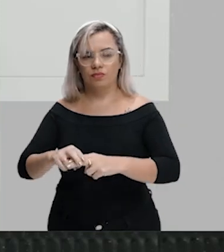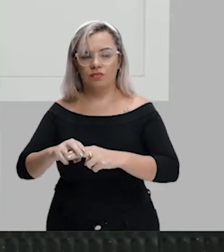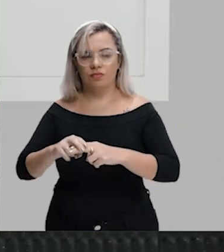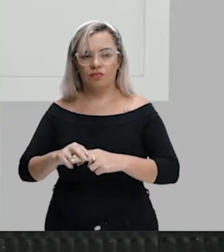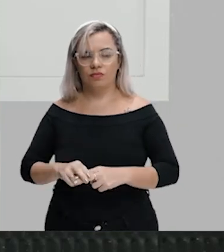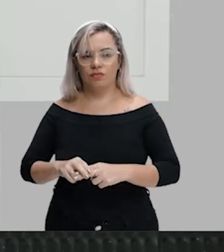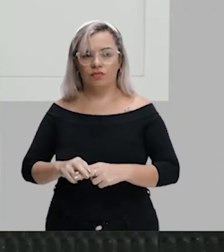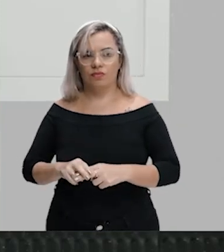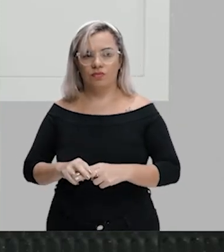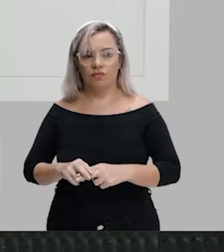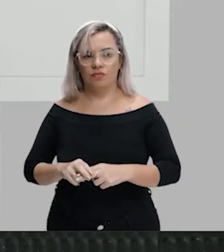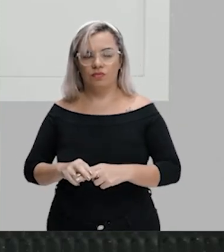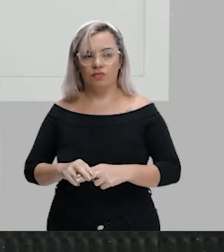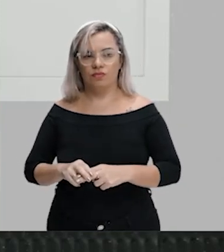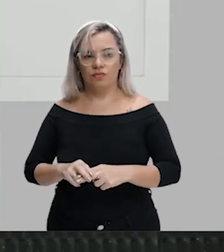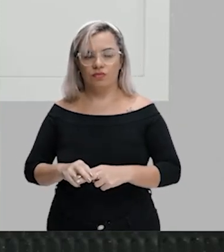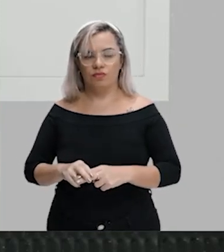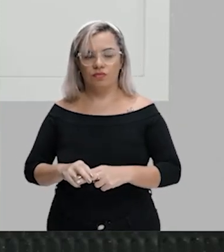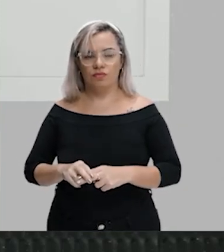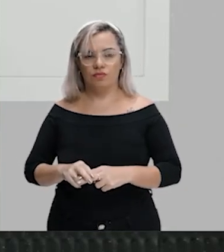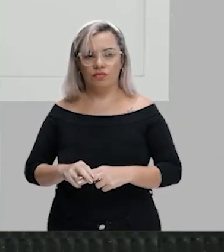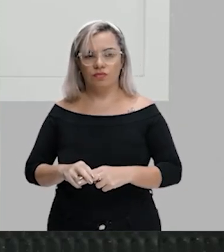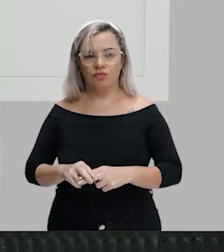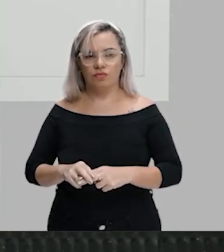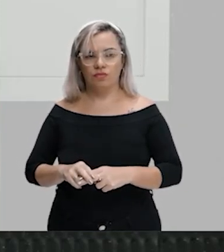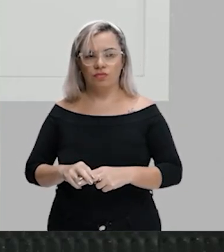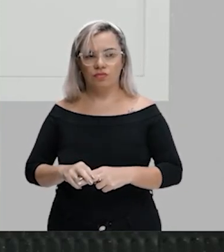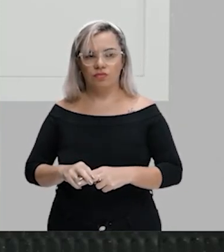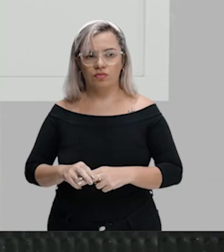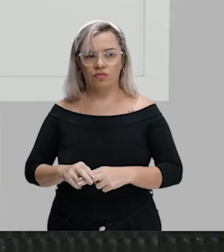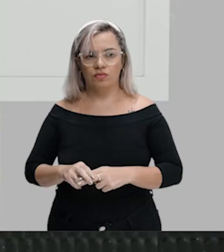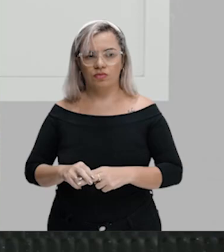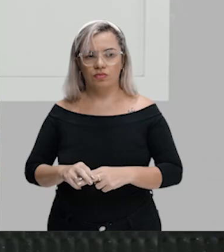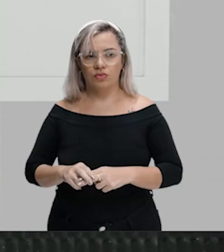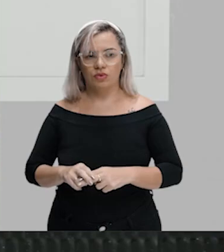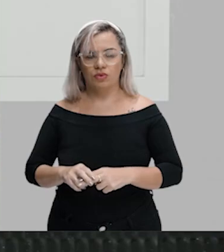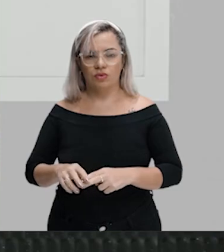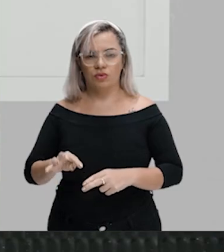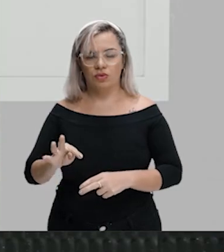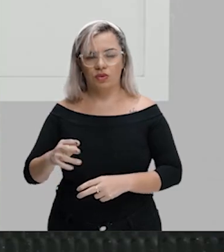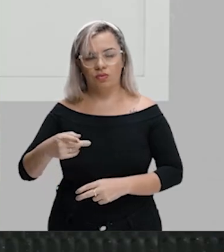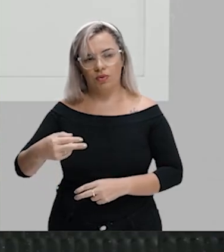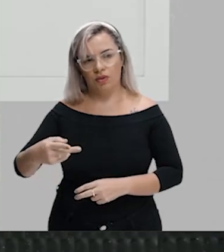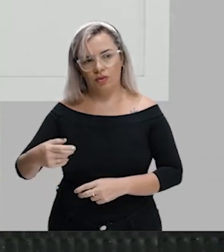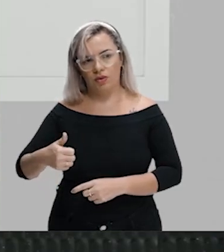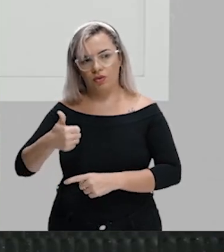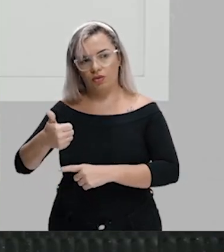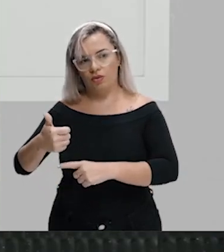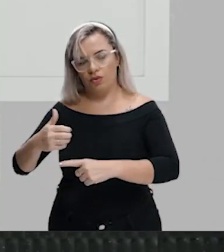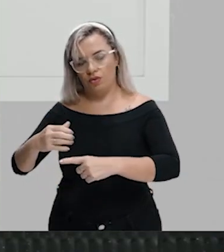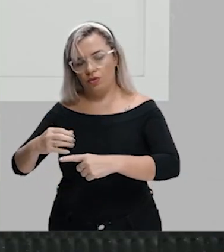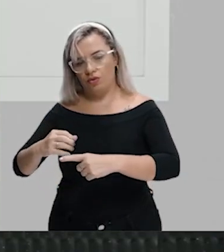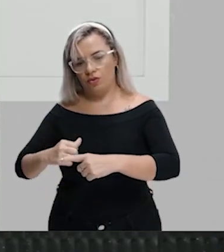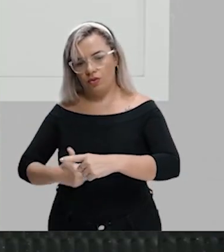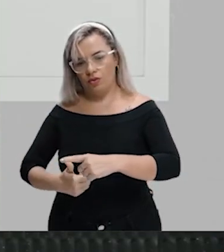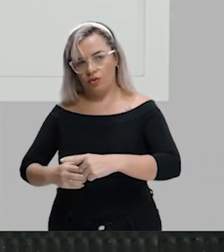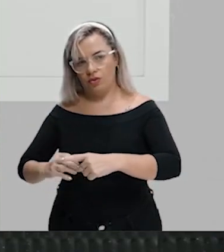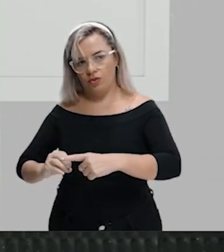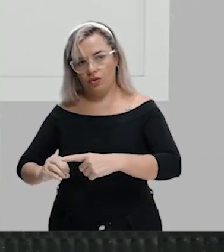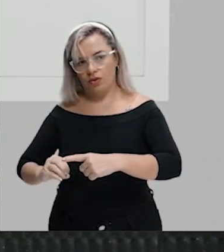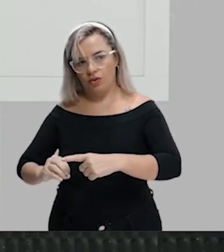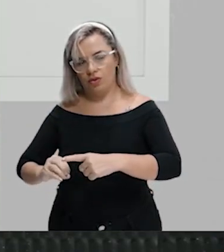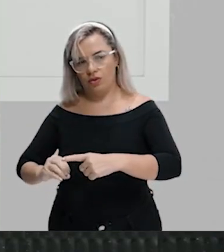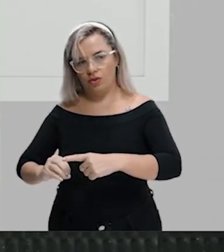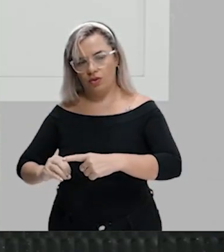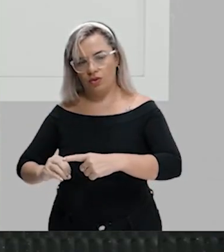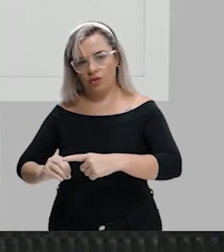ou 10 elevado a menos 1 segundos. Pronto. Já encontrei qual é o tempo que eu vou utilizar.